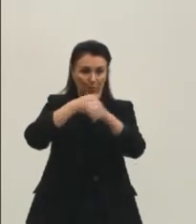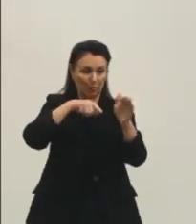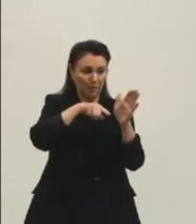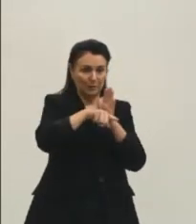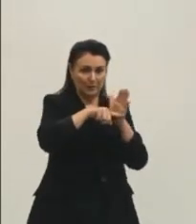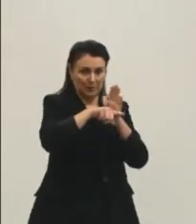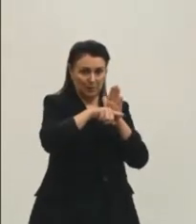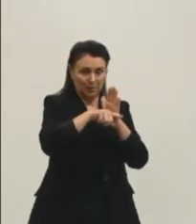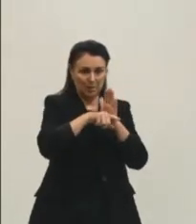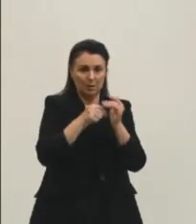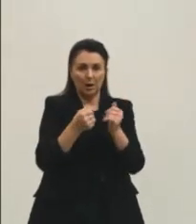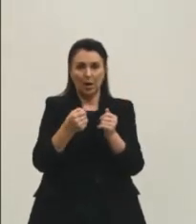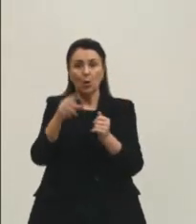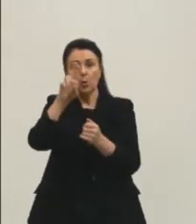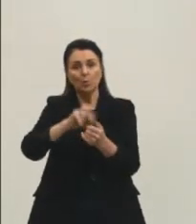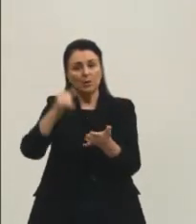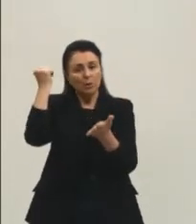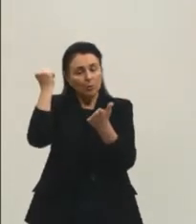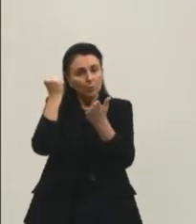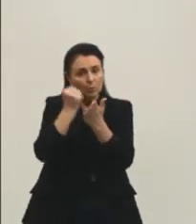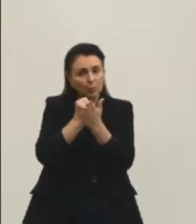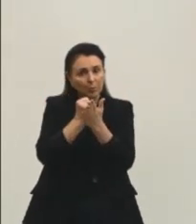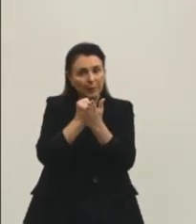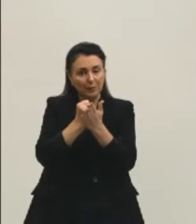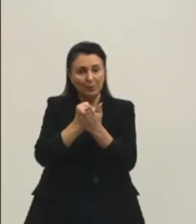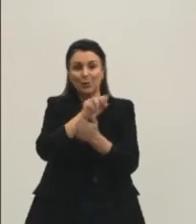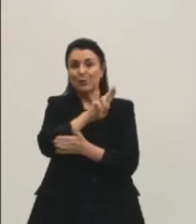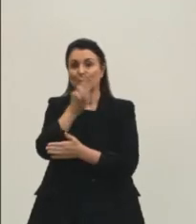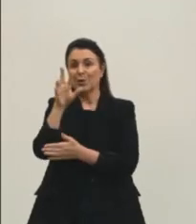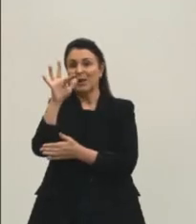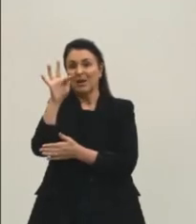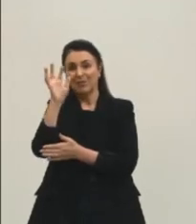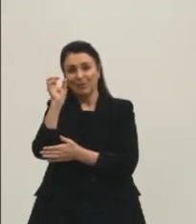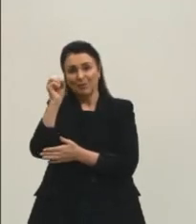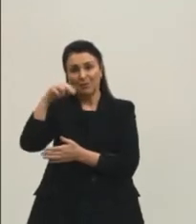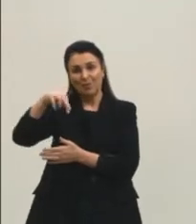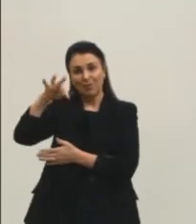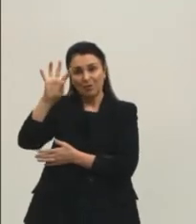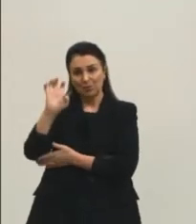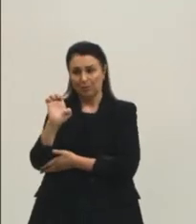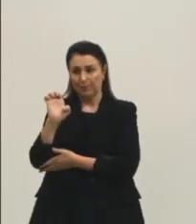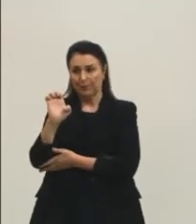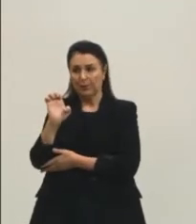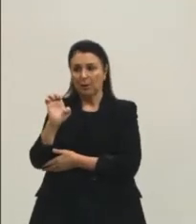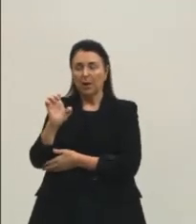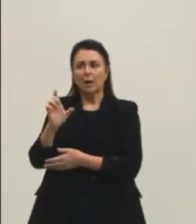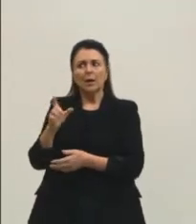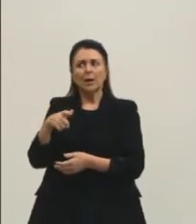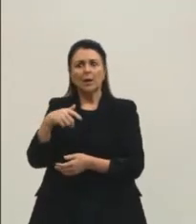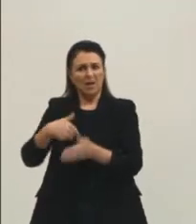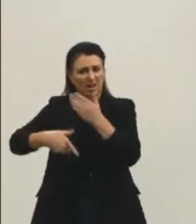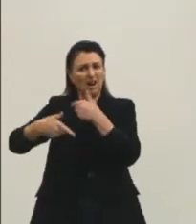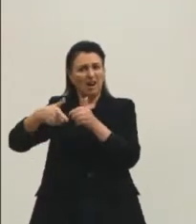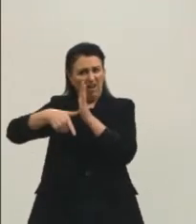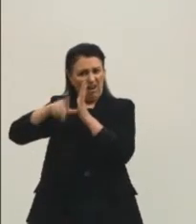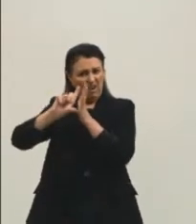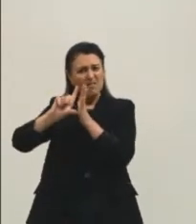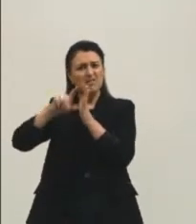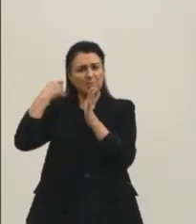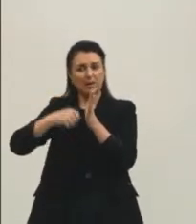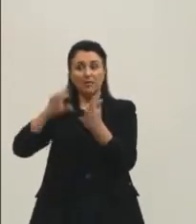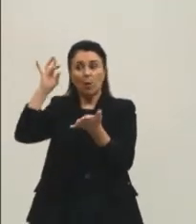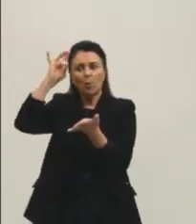uma fonte e antigamente também se considerava que essas Fontes eu tinha que ser oficiais e Relatos escritos